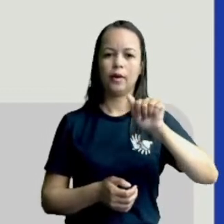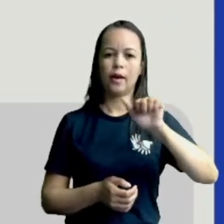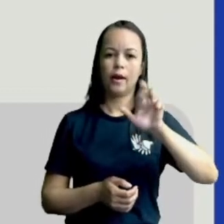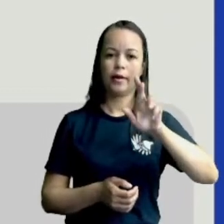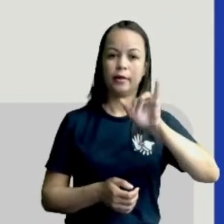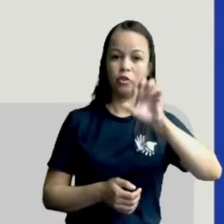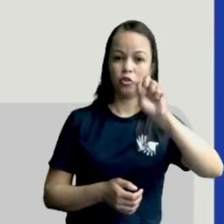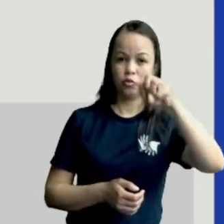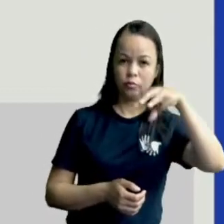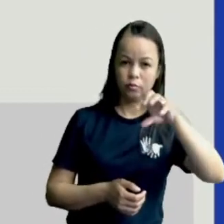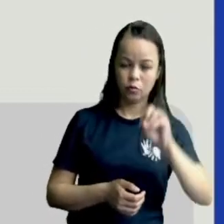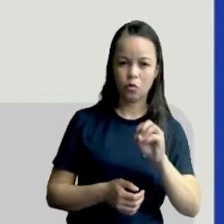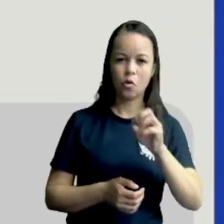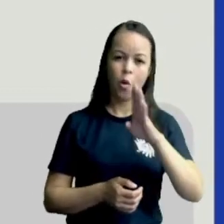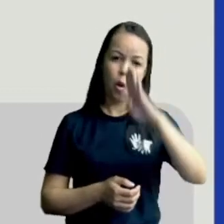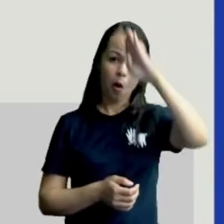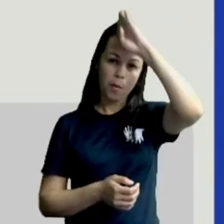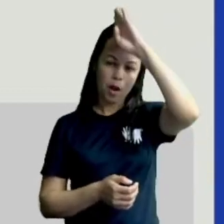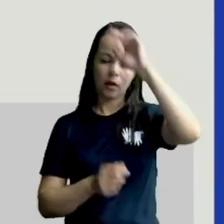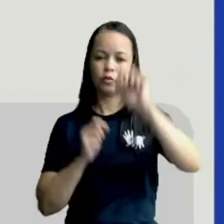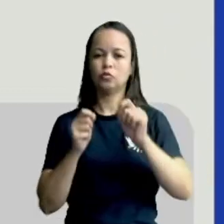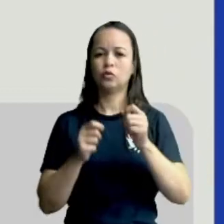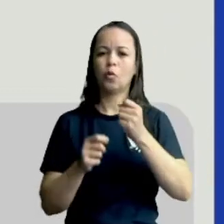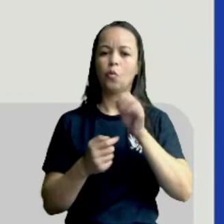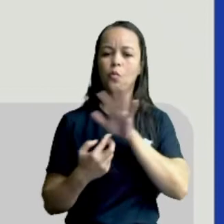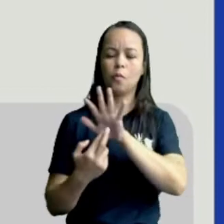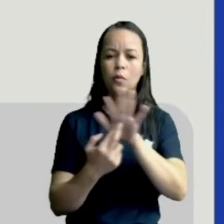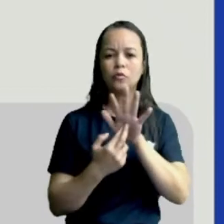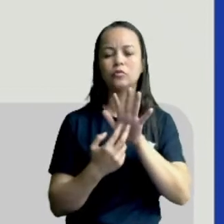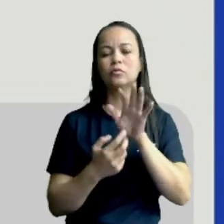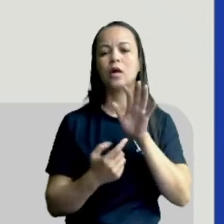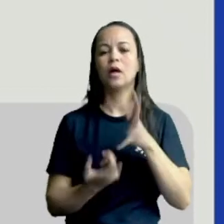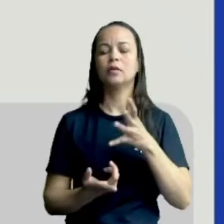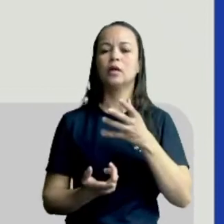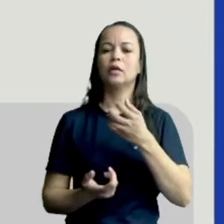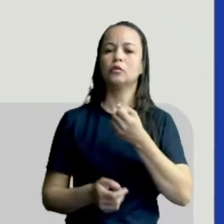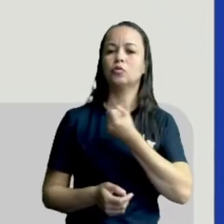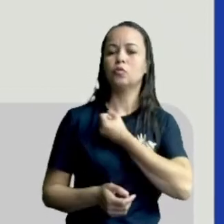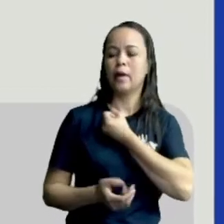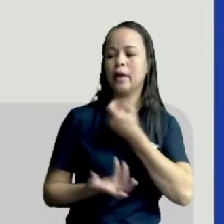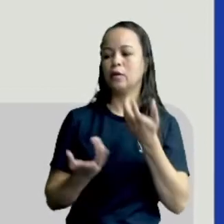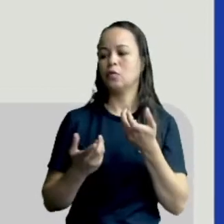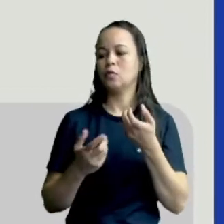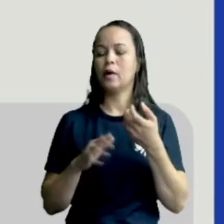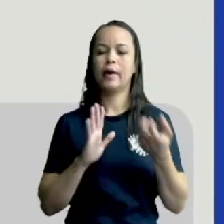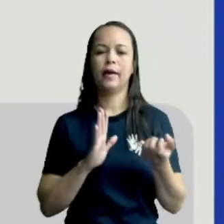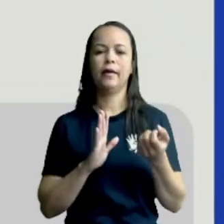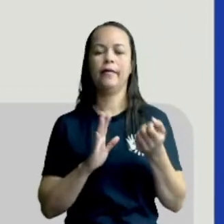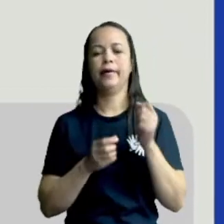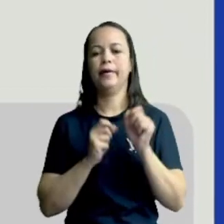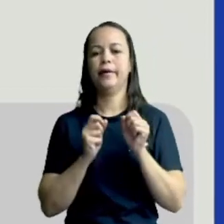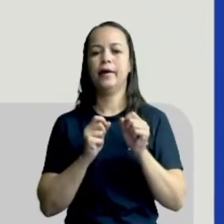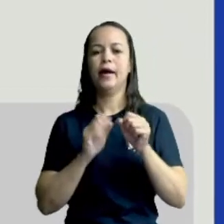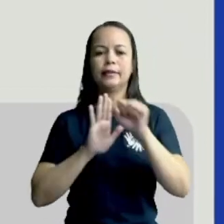chamar, são indicações numéricas utilizadas para indicar séculos, capítulos e páginas de livros. Horas